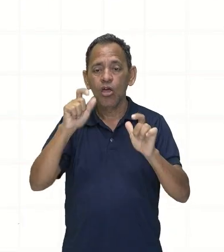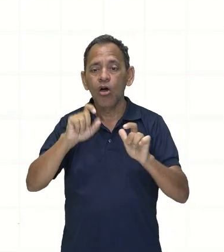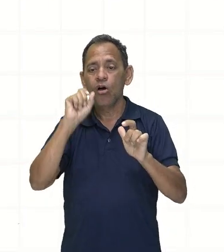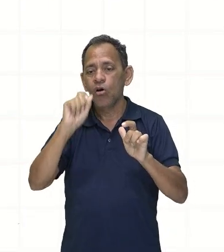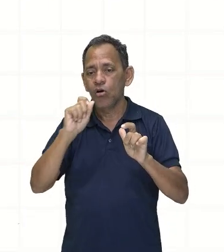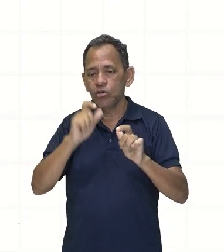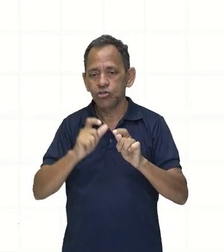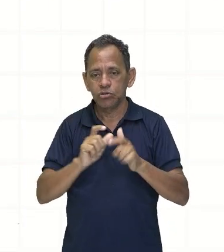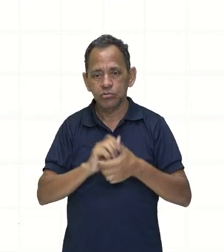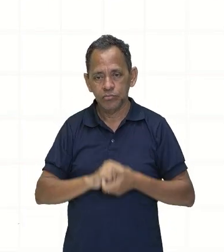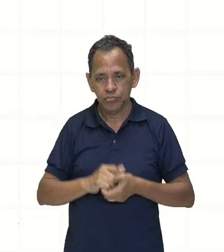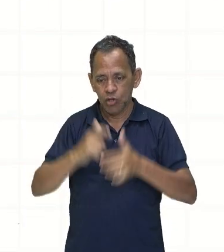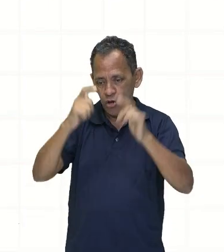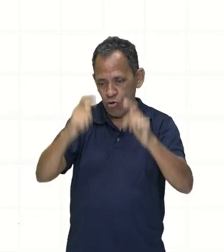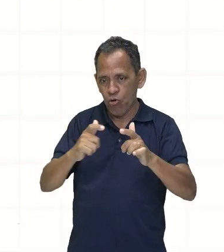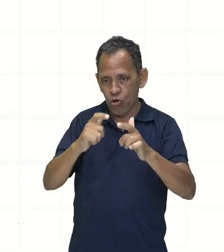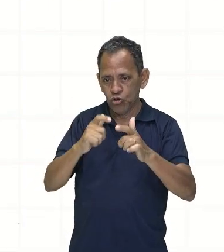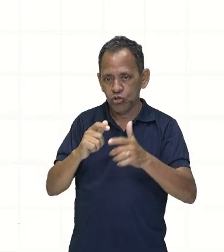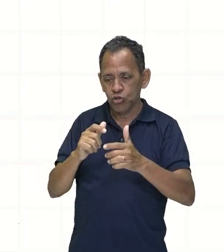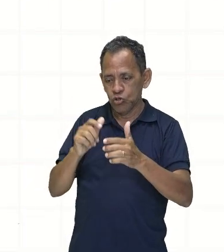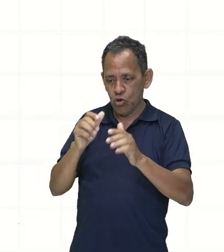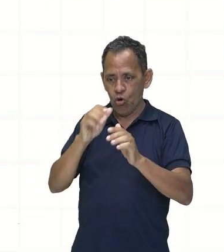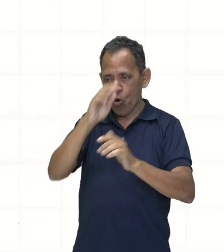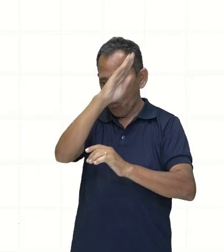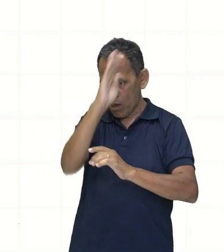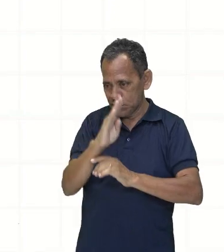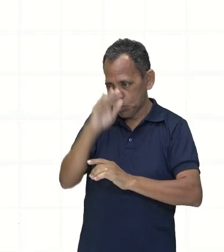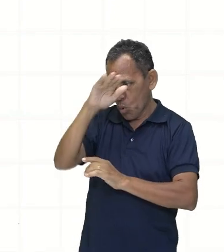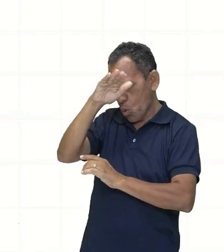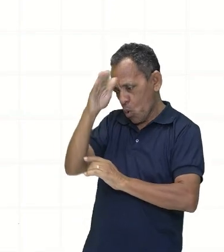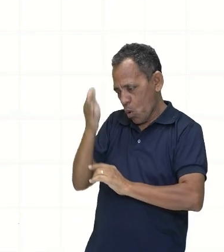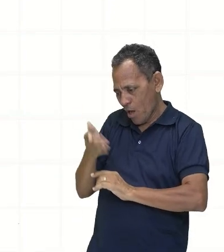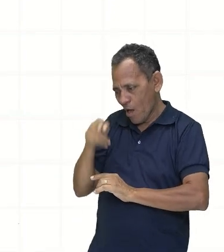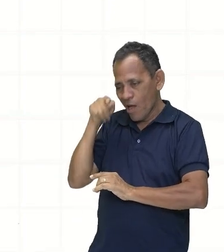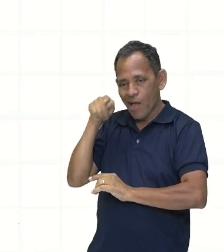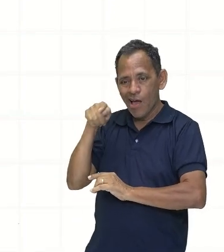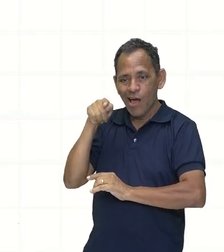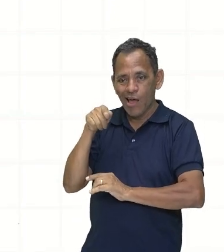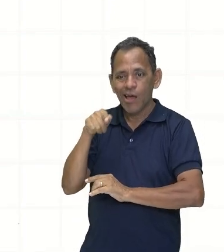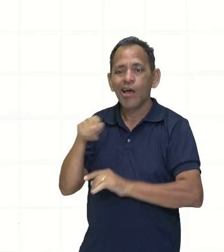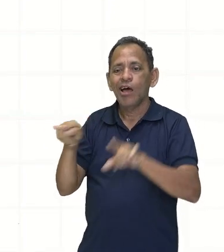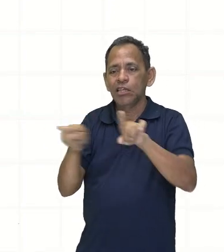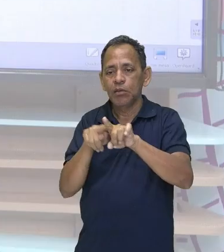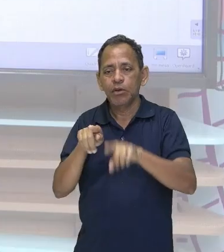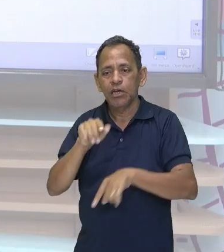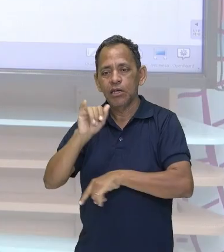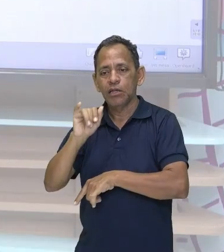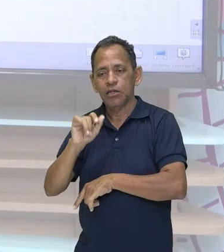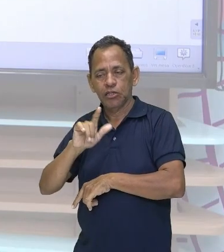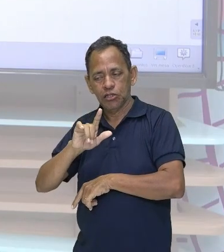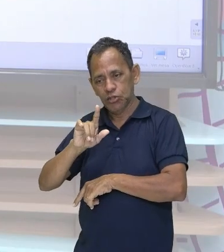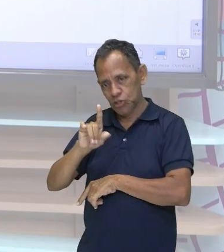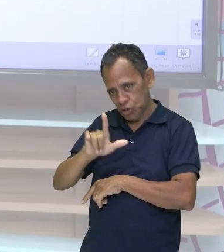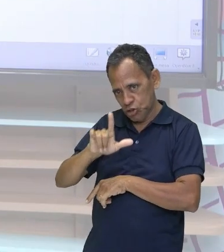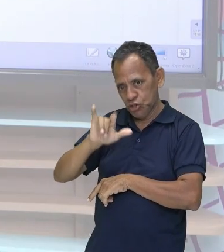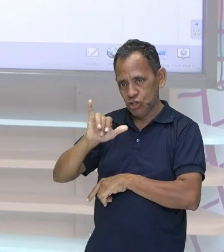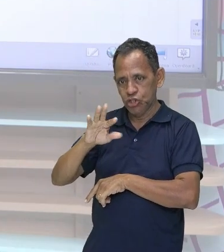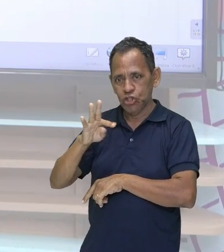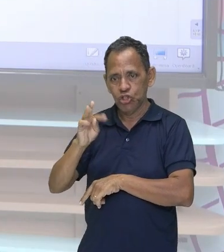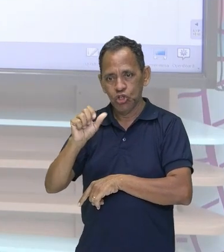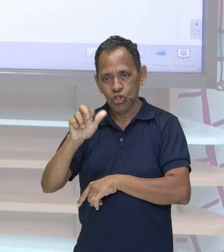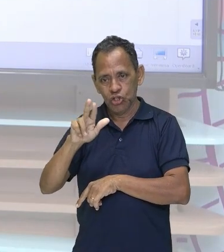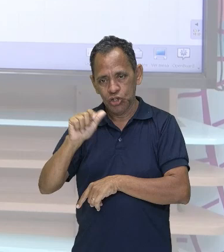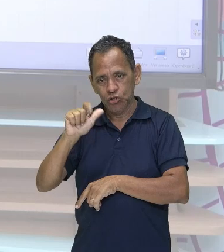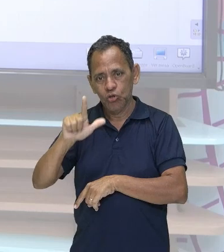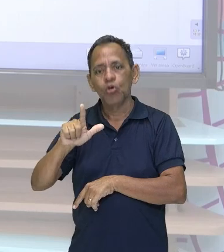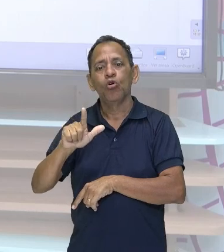aí ao longo do litoral do Brasil. Mas aí a gente já está analisando um outro dado, né? Onde a gente tem aí pelo menos